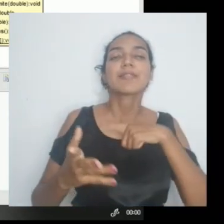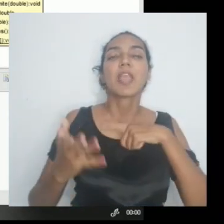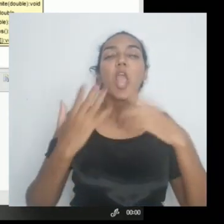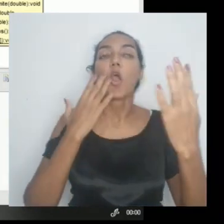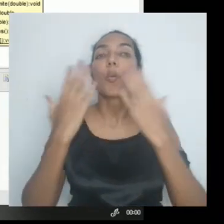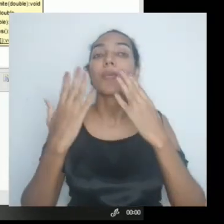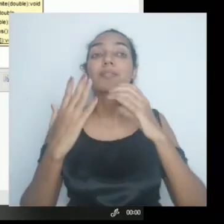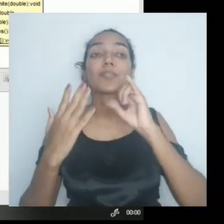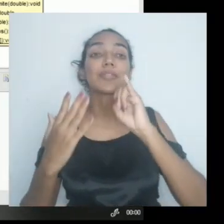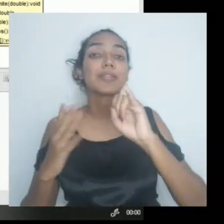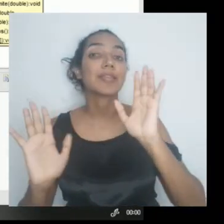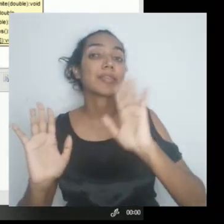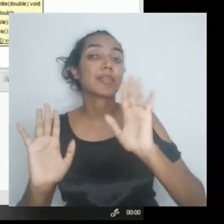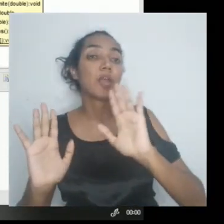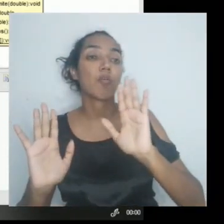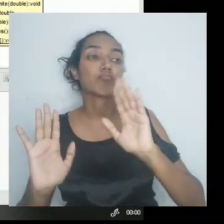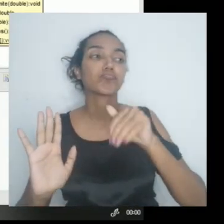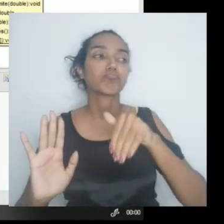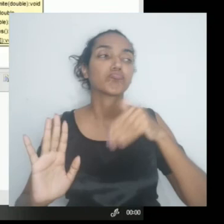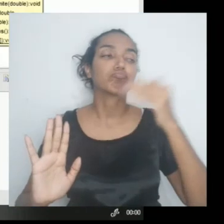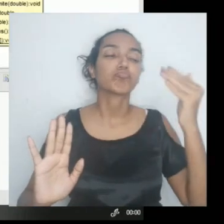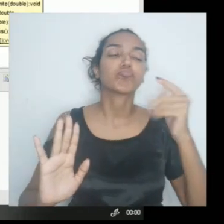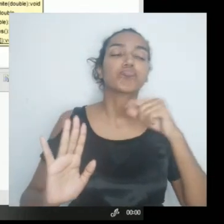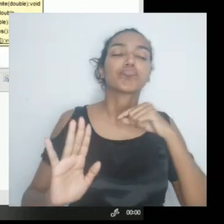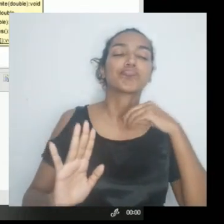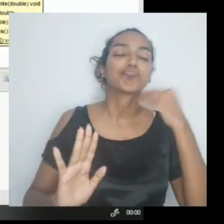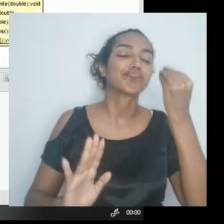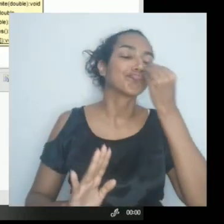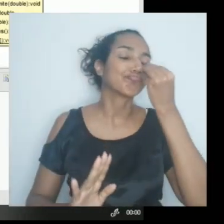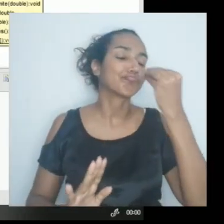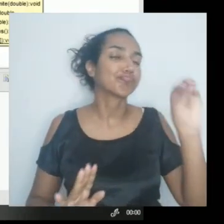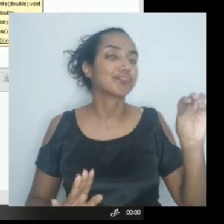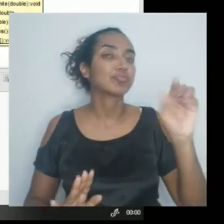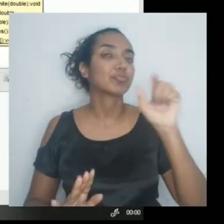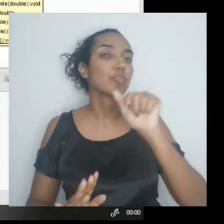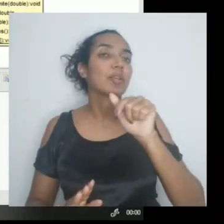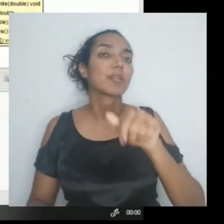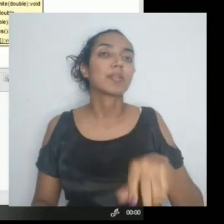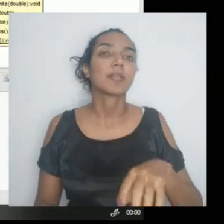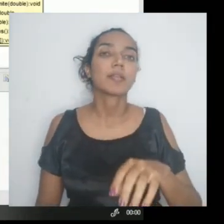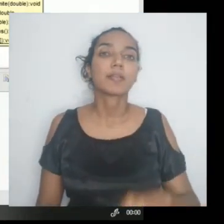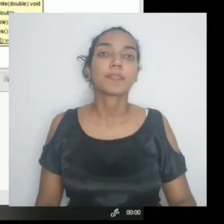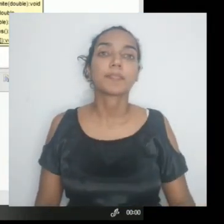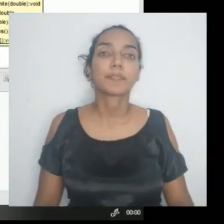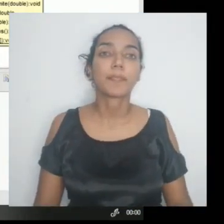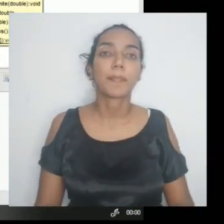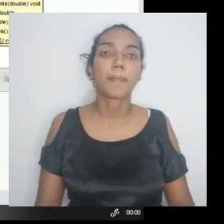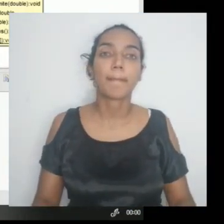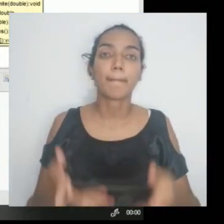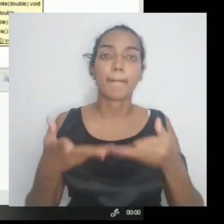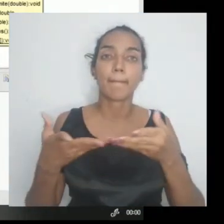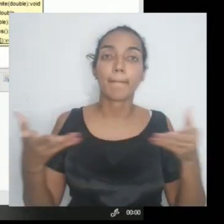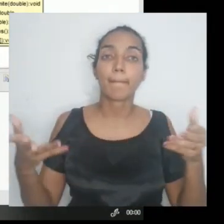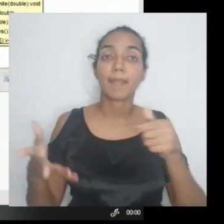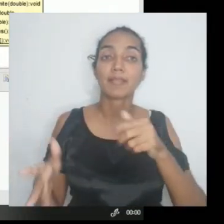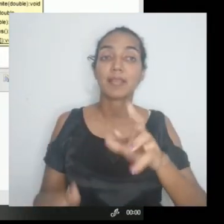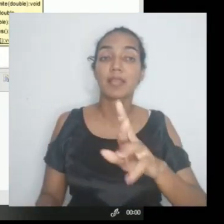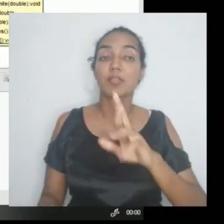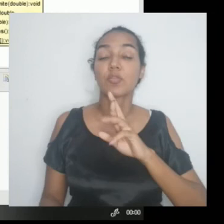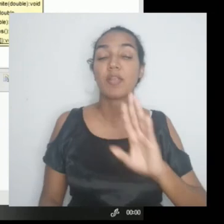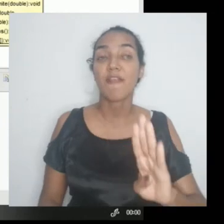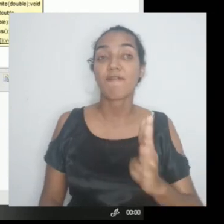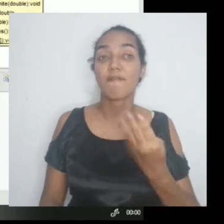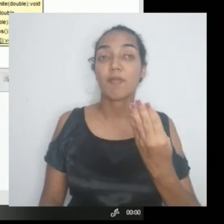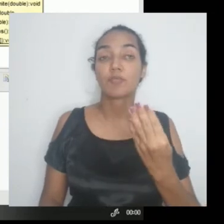c1.equals localDate, simplesmente retornaria falso. Eu não entro no if. E esse cara retorna falso para mim. Como eu sei que esse